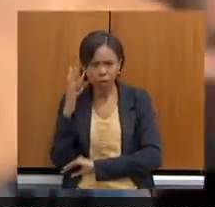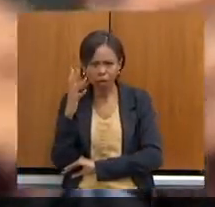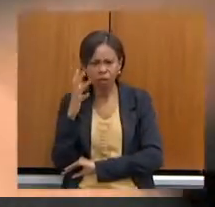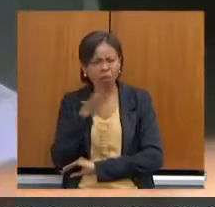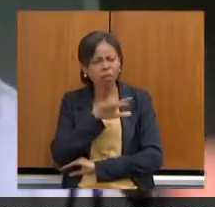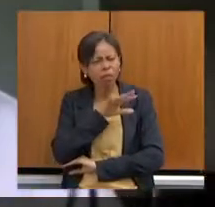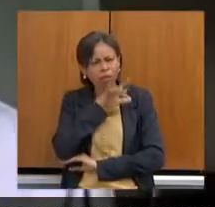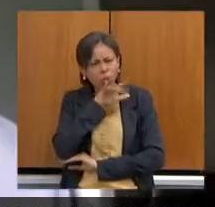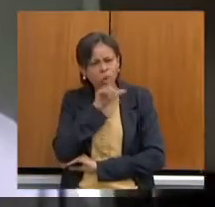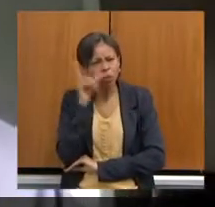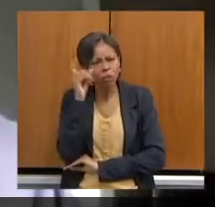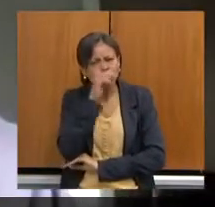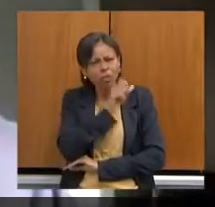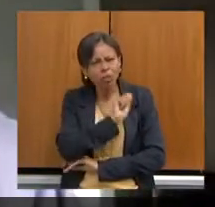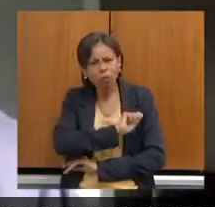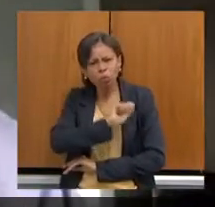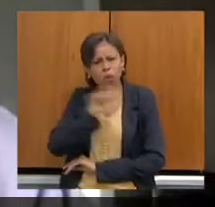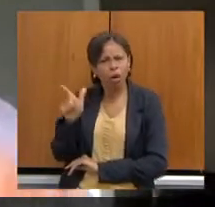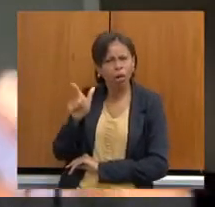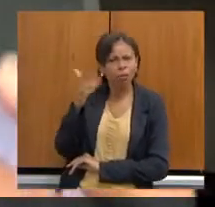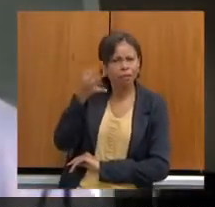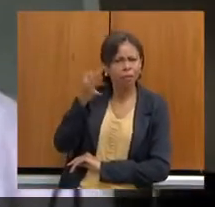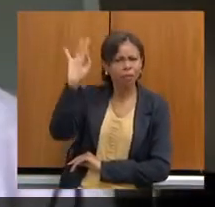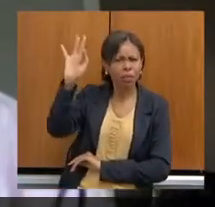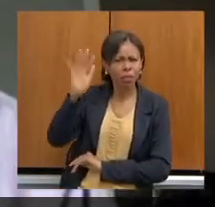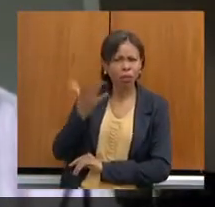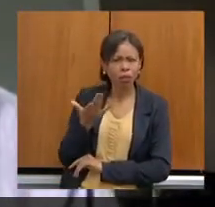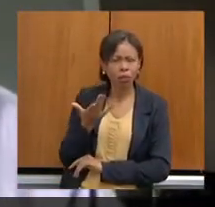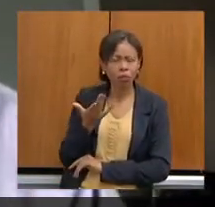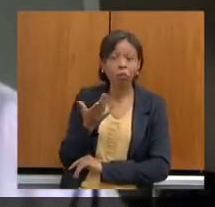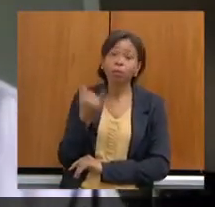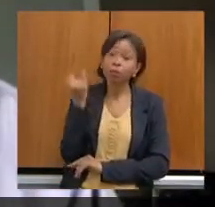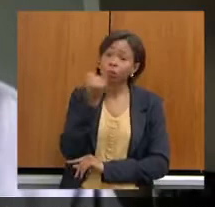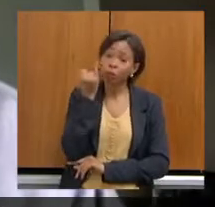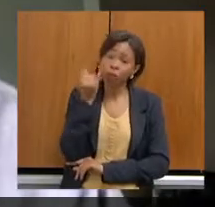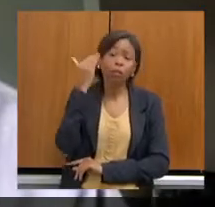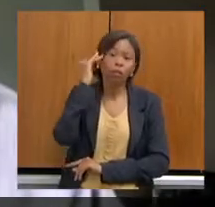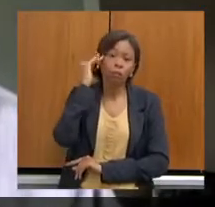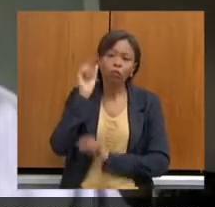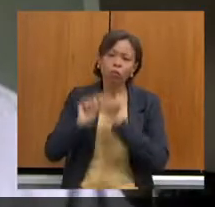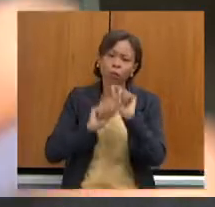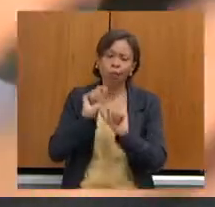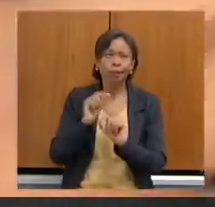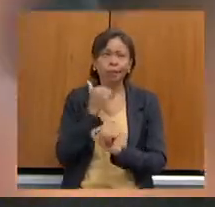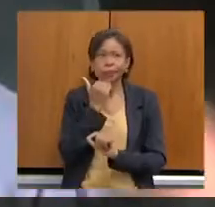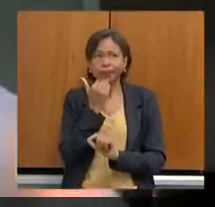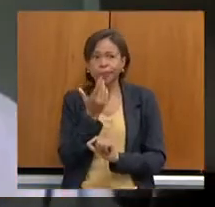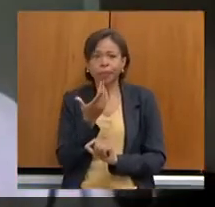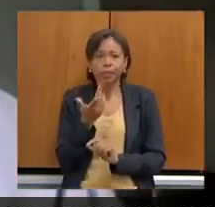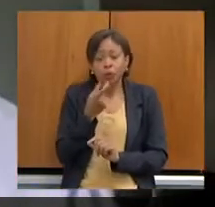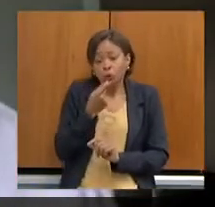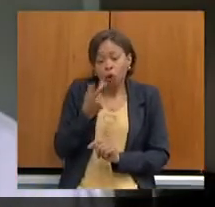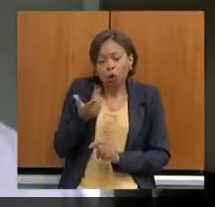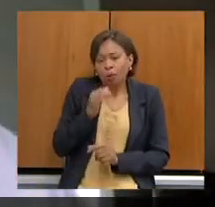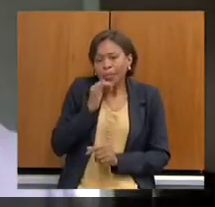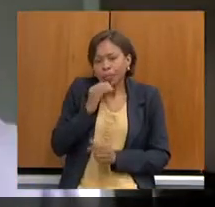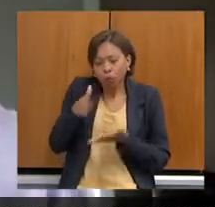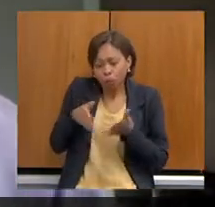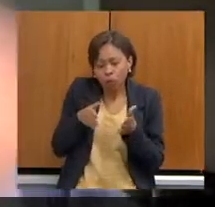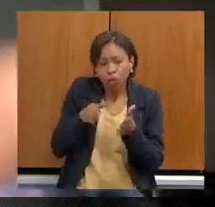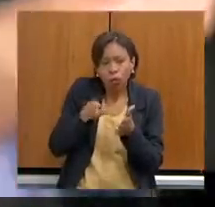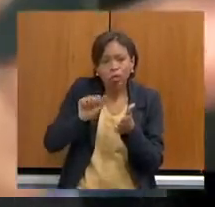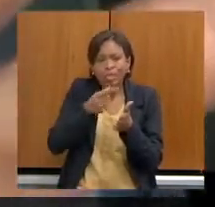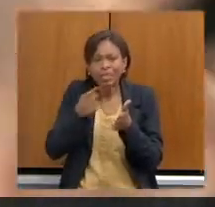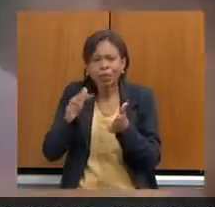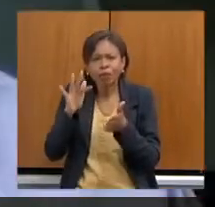do que a Legislação Federal que é importante que a gente entende e que não adianta nada você tem um recomeçar falou São Francisco